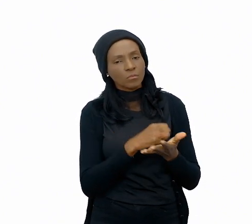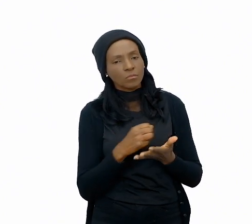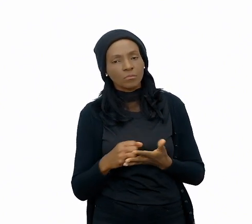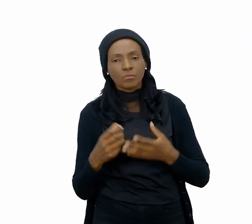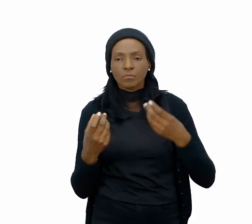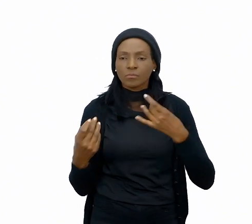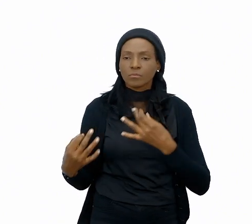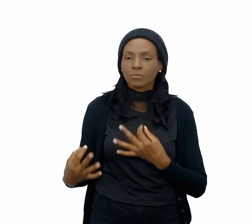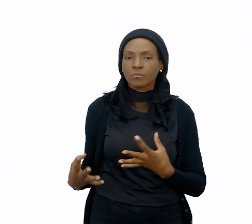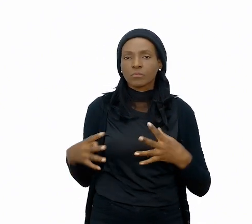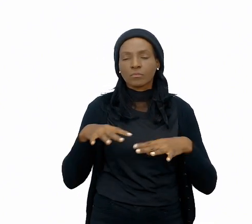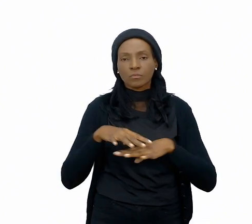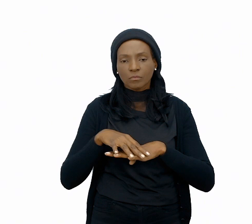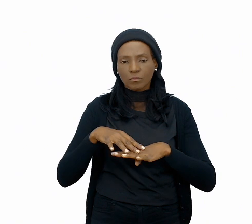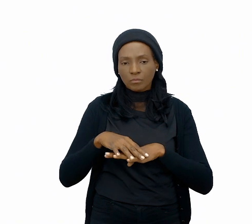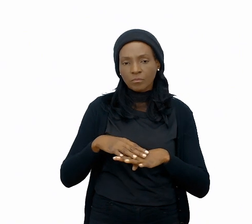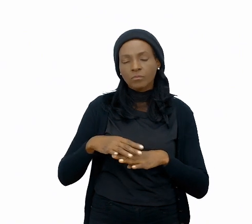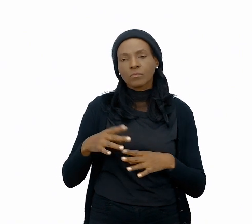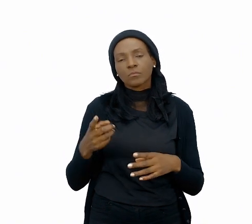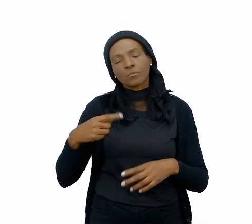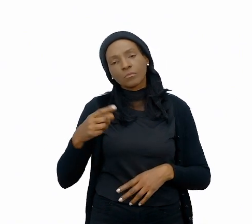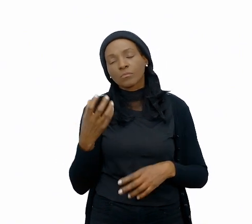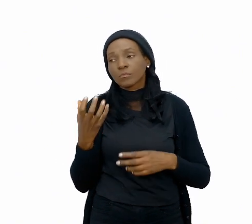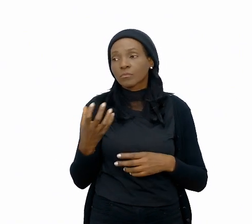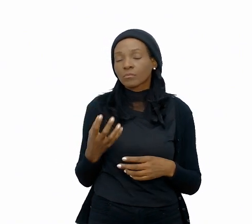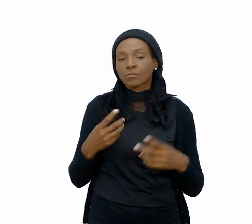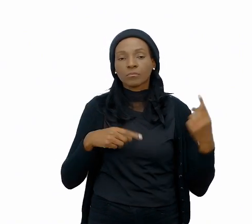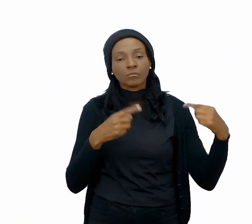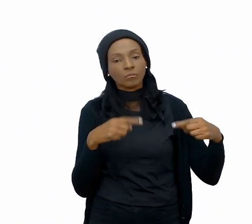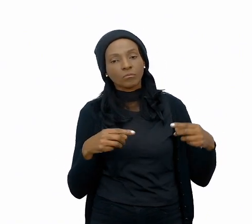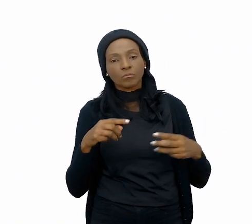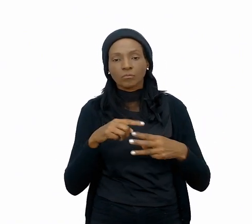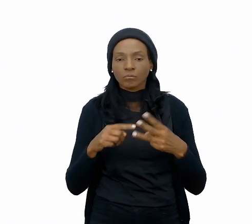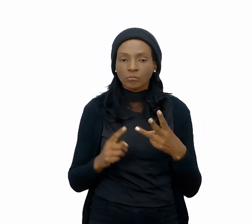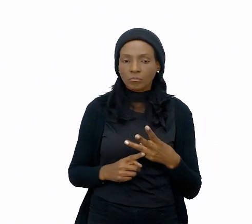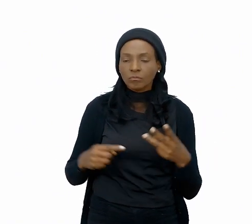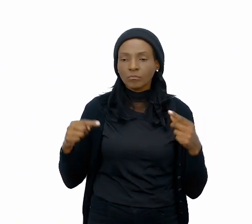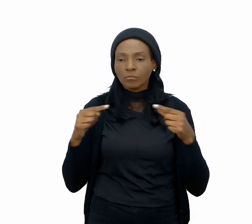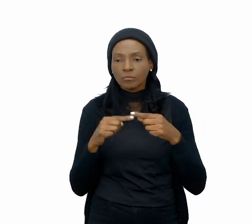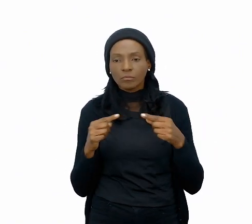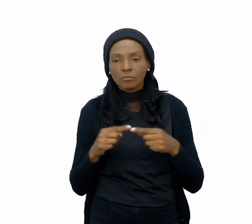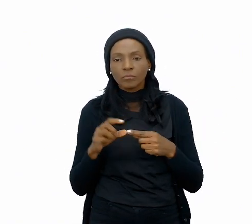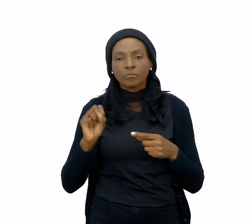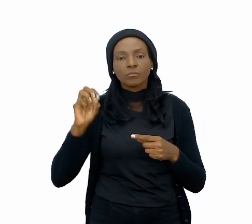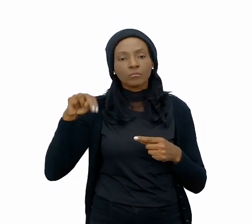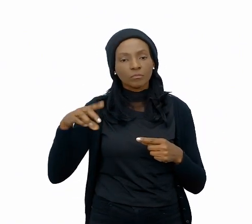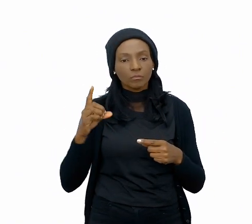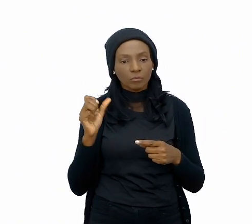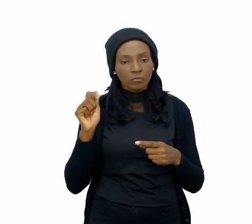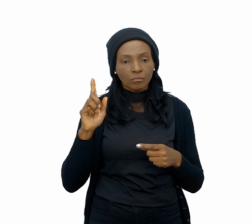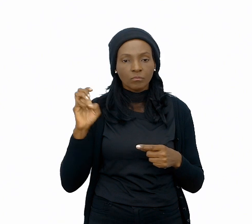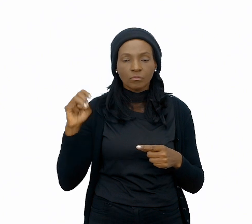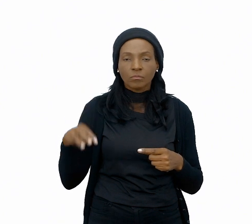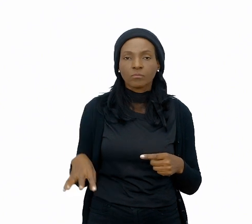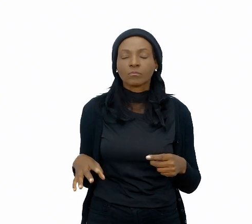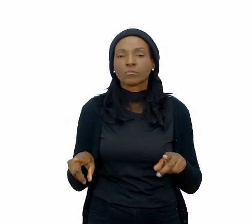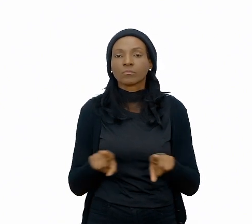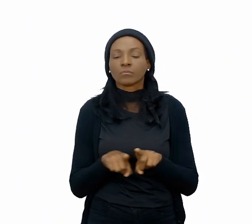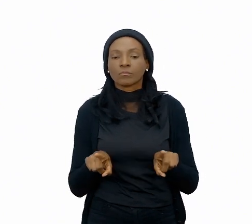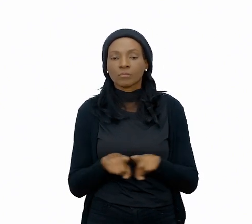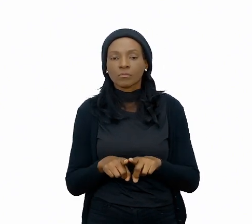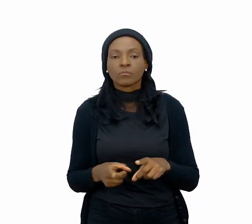matemática. Nós pretendemos discutir os pressupostos que envolvem a sondagem de matemática,